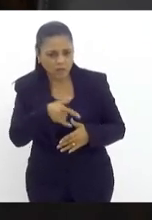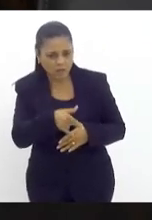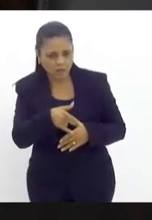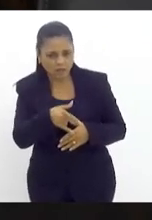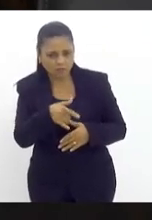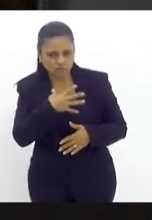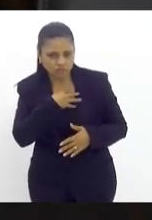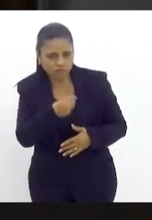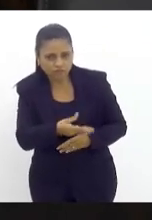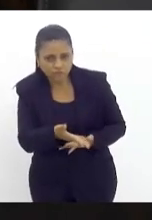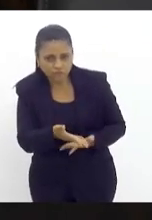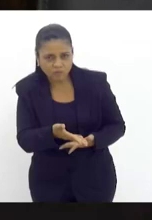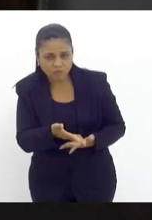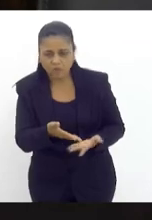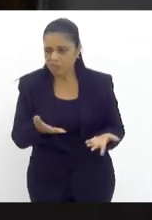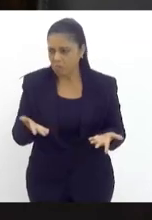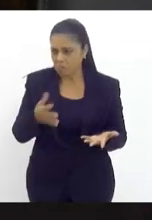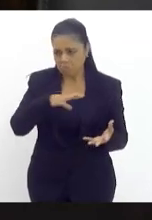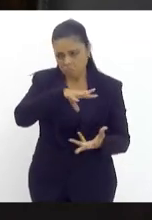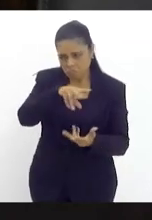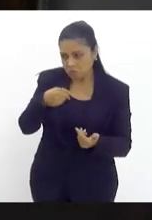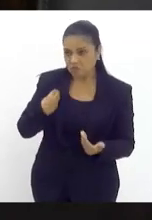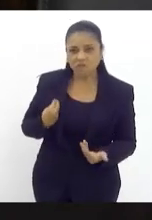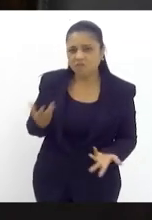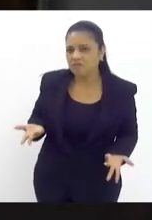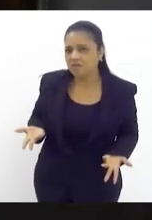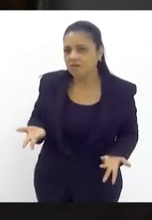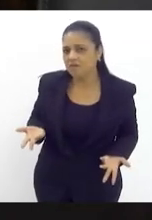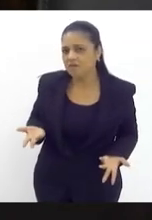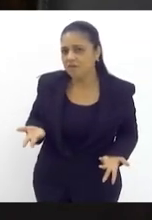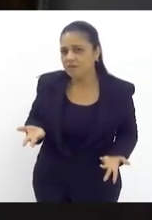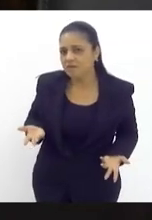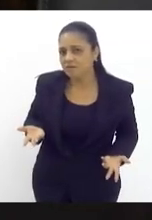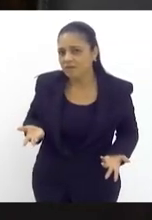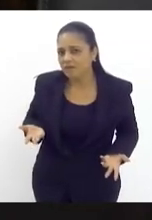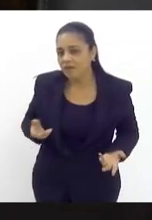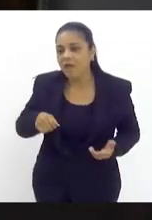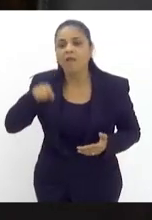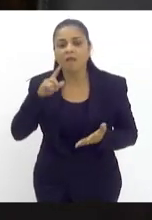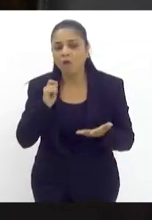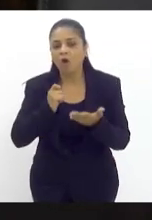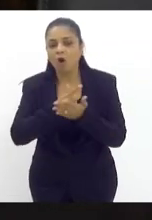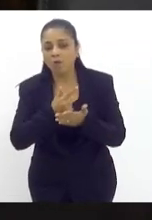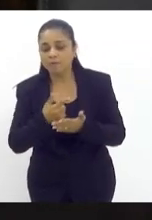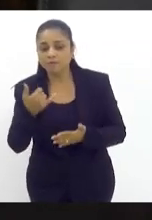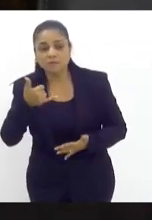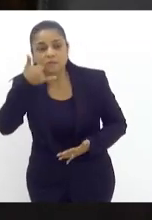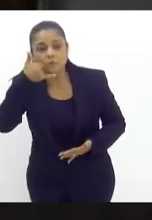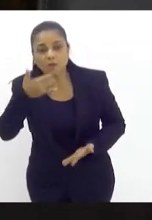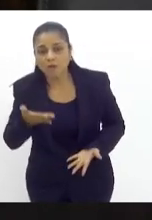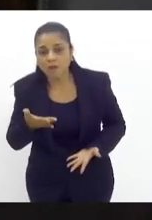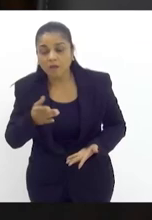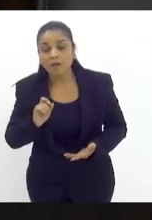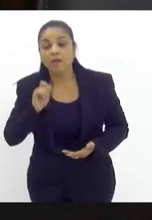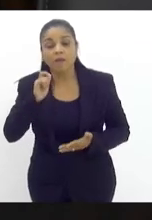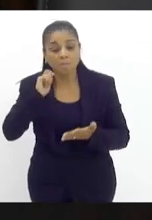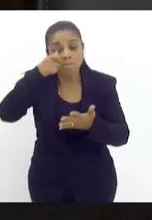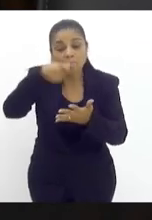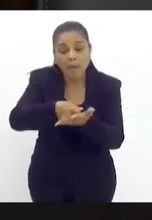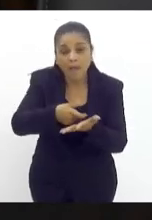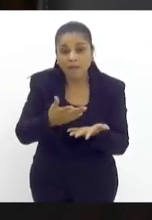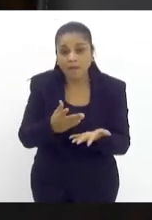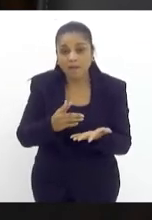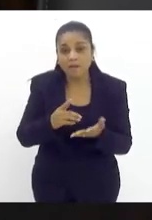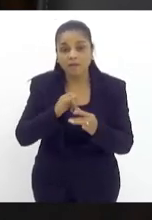amor de Deus, você vive em que mundo? Quem que paga? Quem compra esse celular? Quem que paga esse celular? Quem que